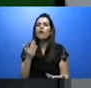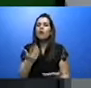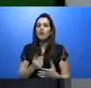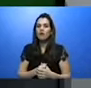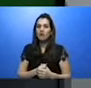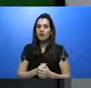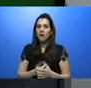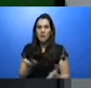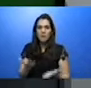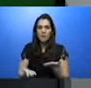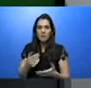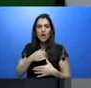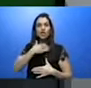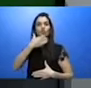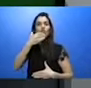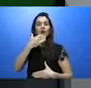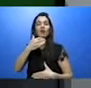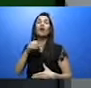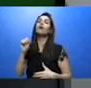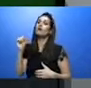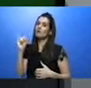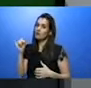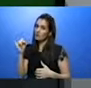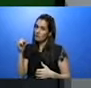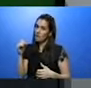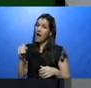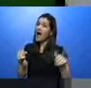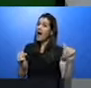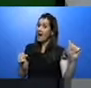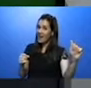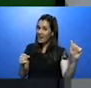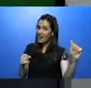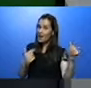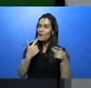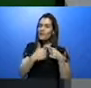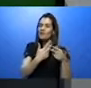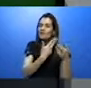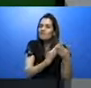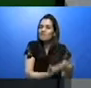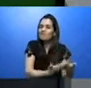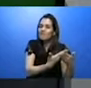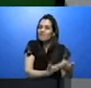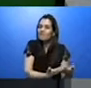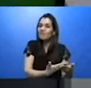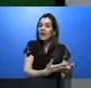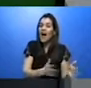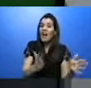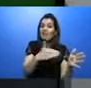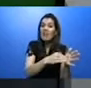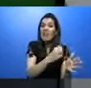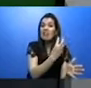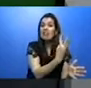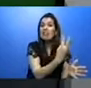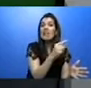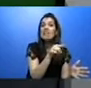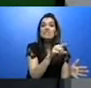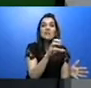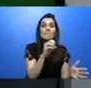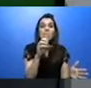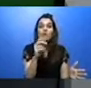animal? Isso mesmo, a balança A, porque ela suporta, né, até 3.000 quilos. 1